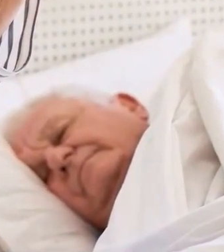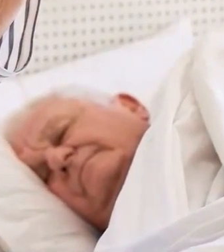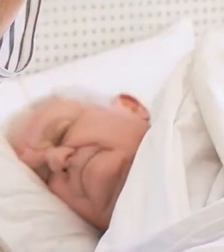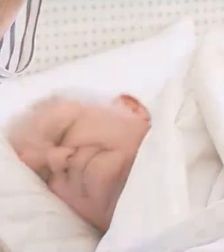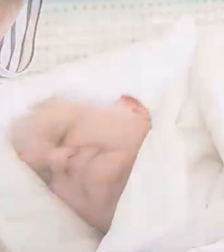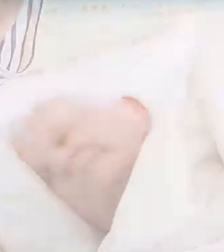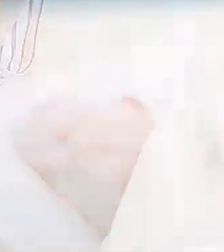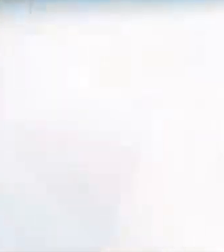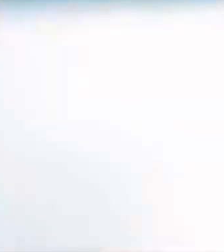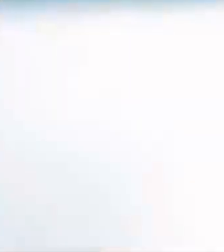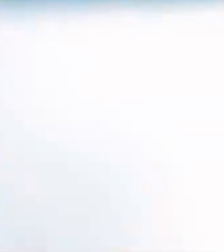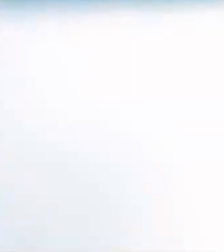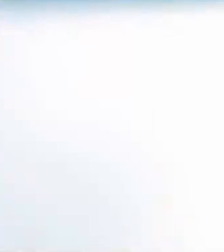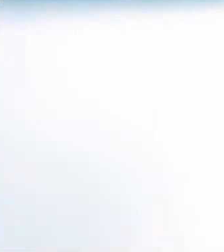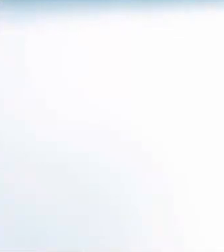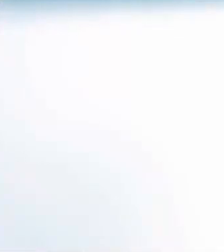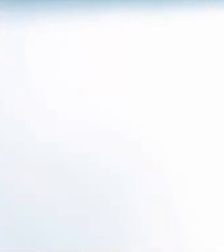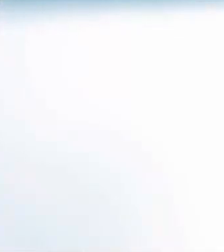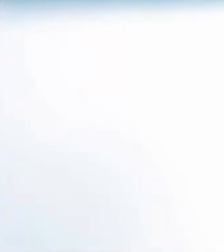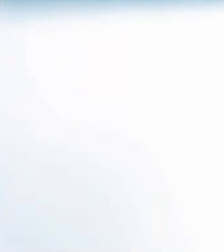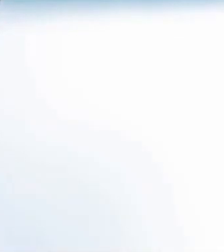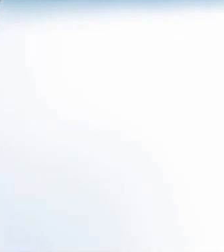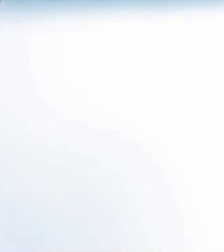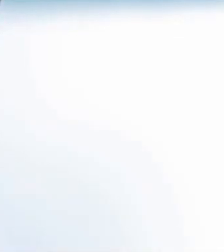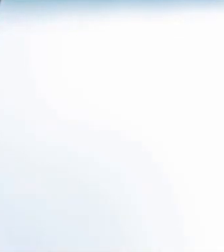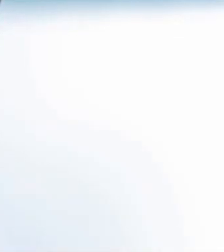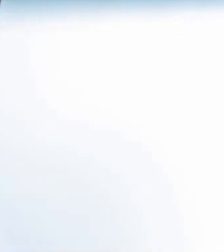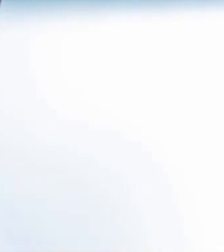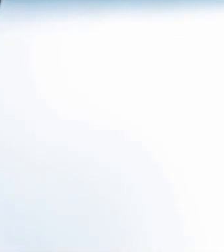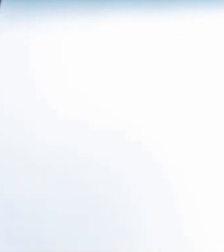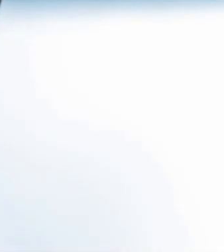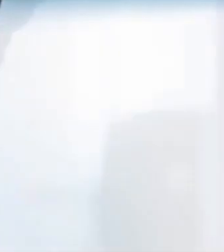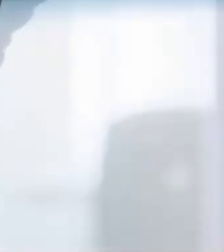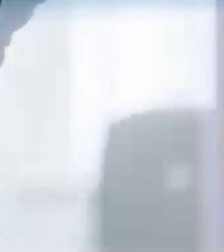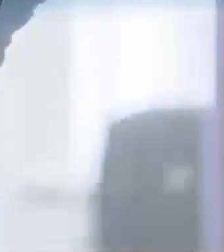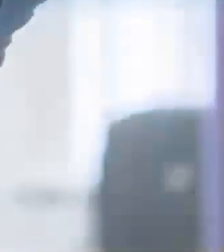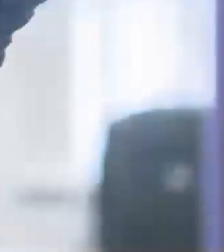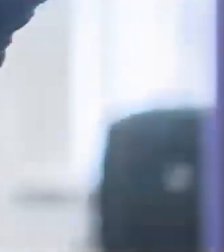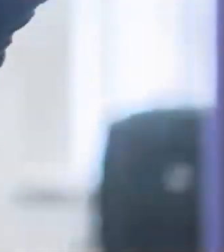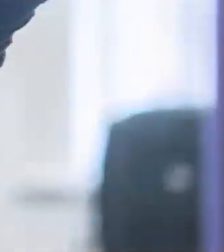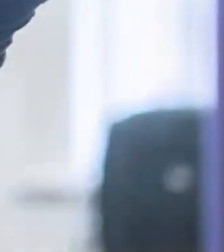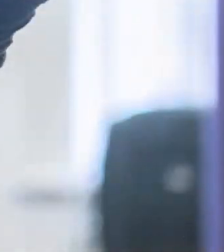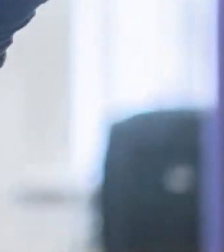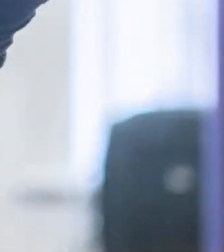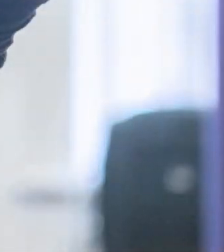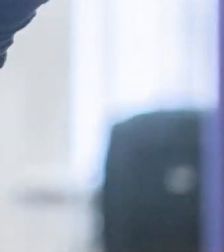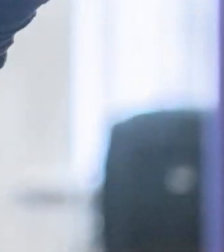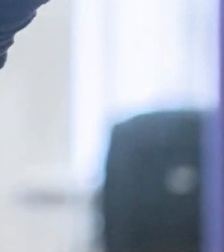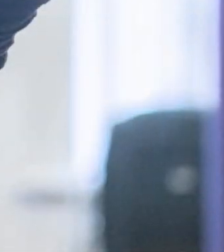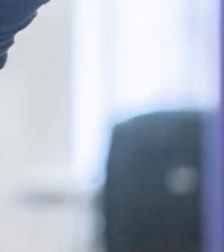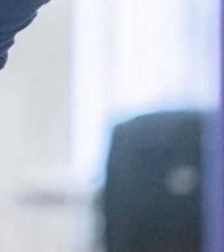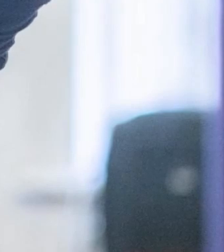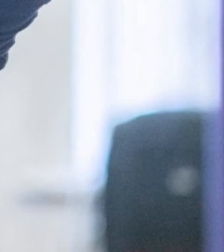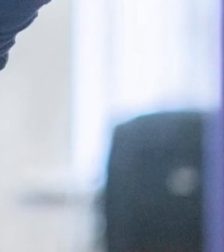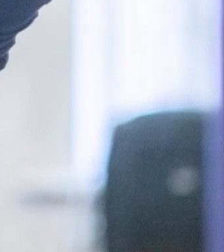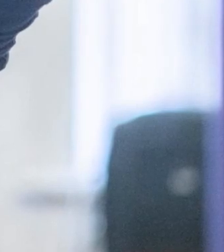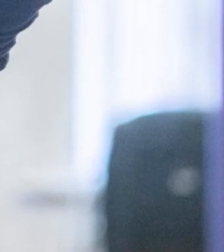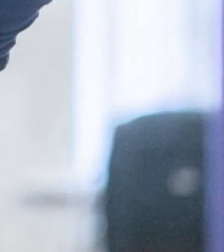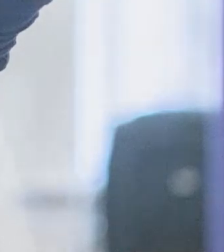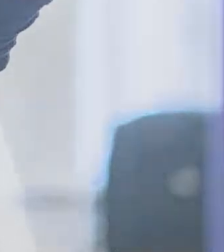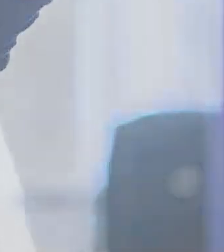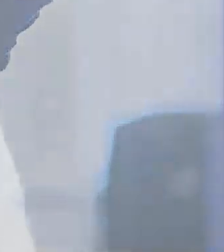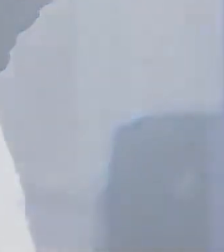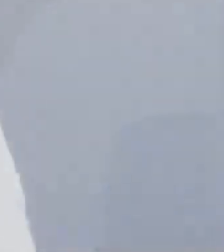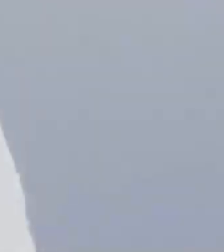Levantar. Take a shower. Tomar banho. Get dressed. Se